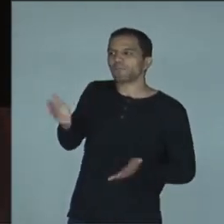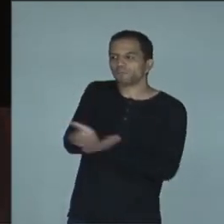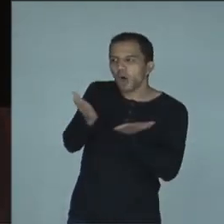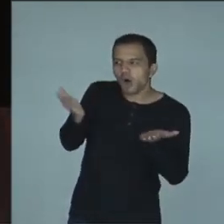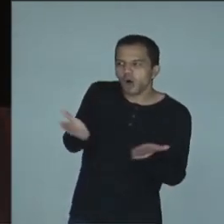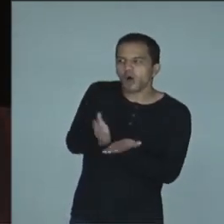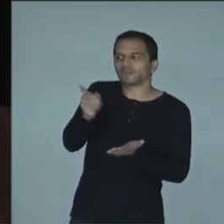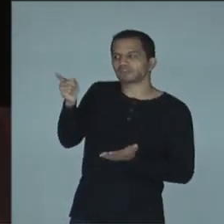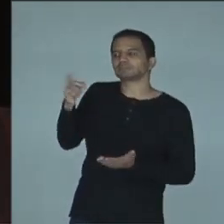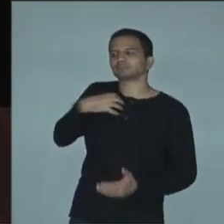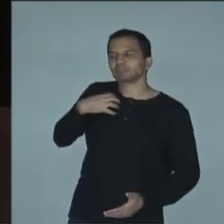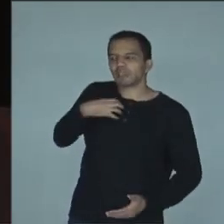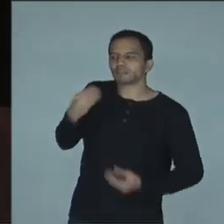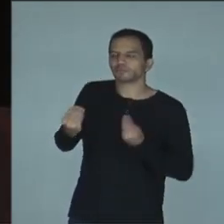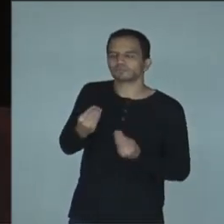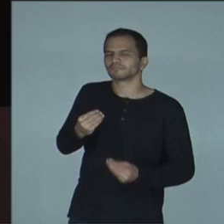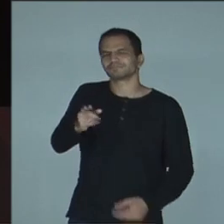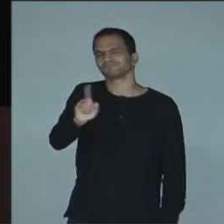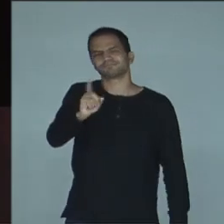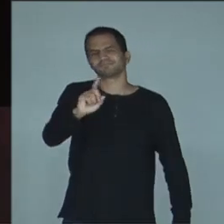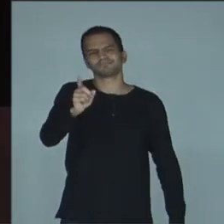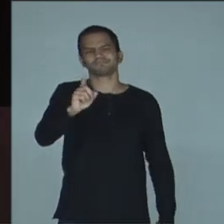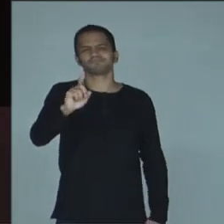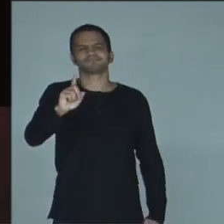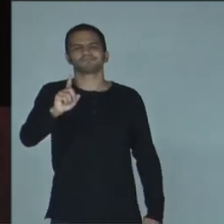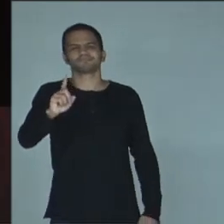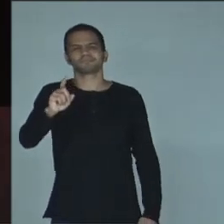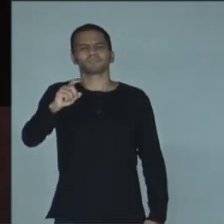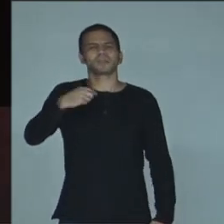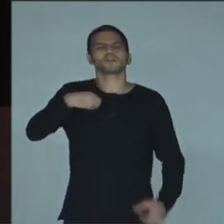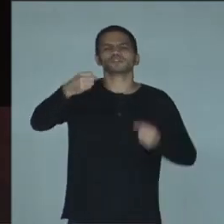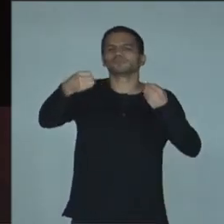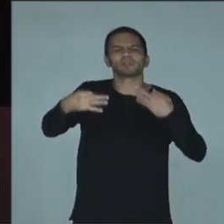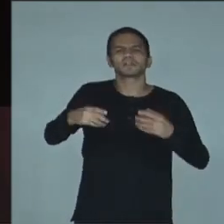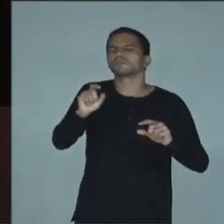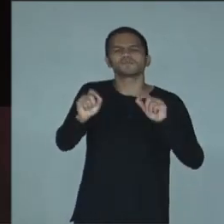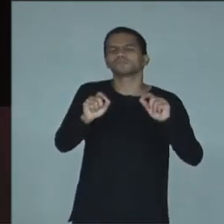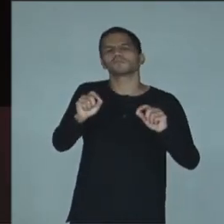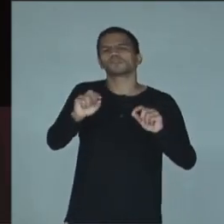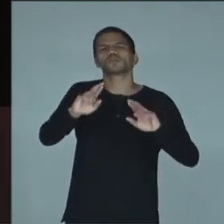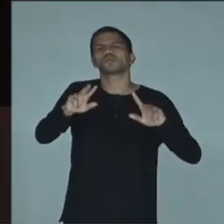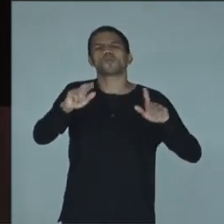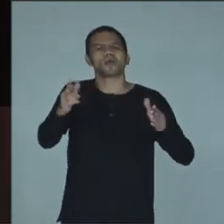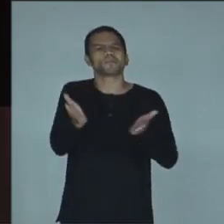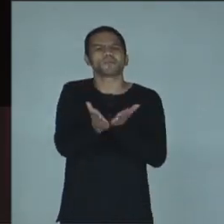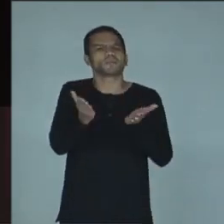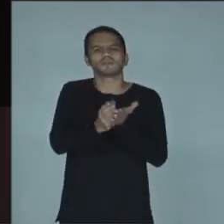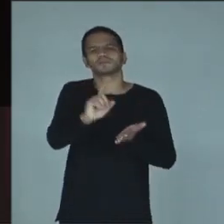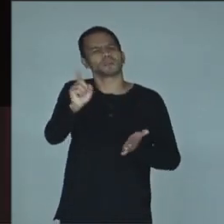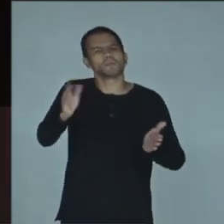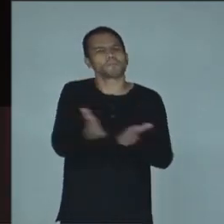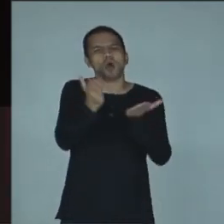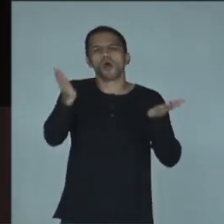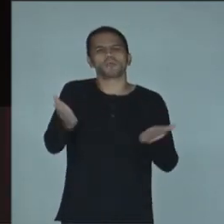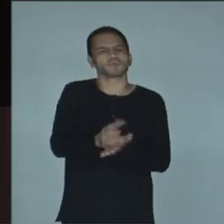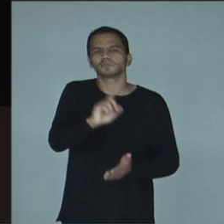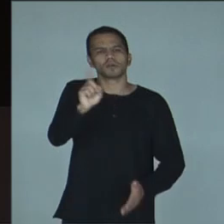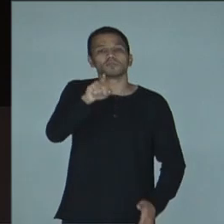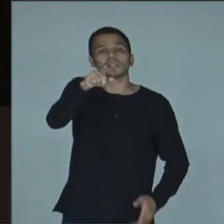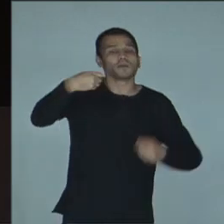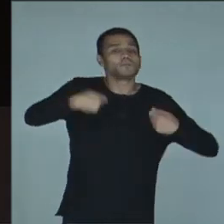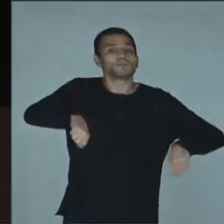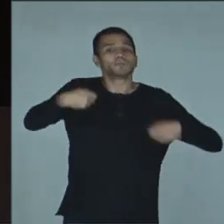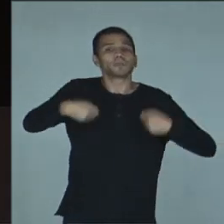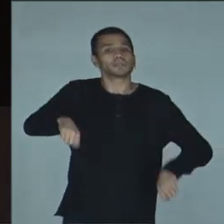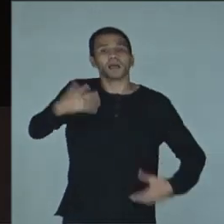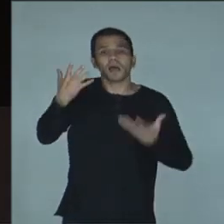pobreza não tô falando da pobreza não eu tô falando de se perceber importante para